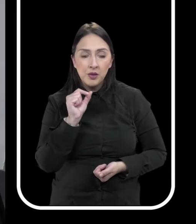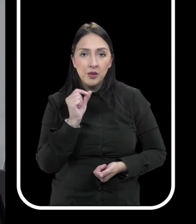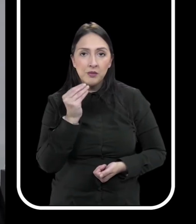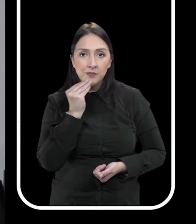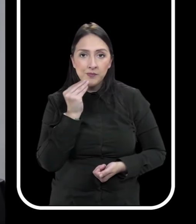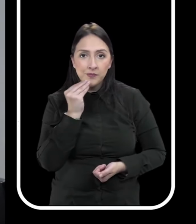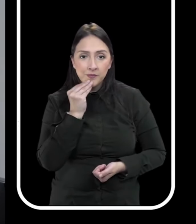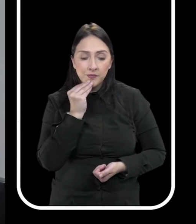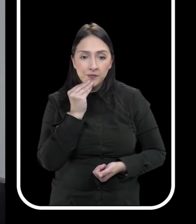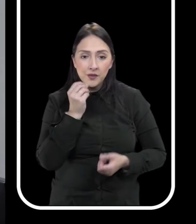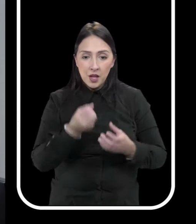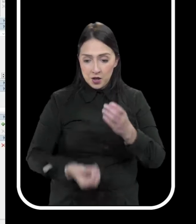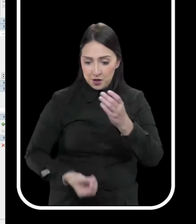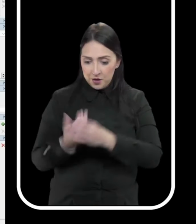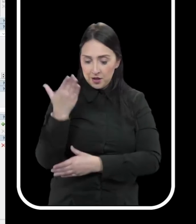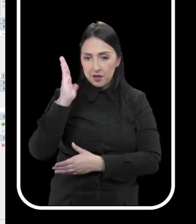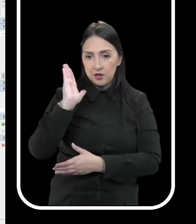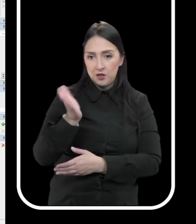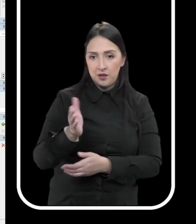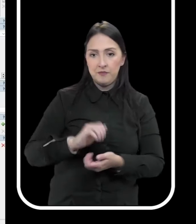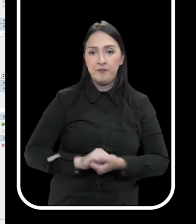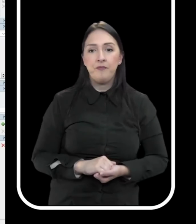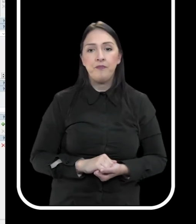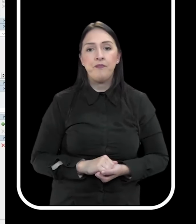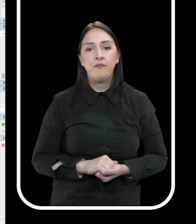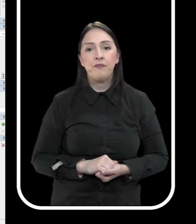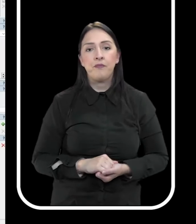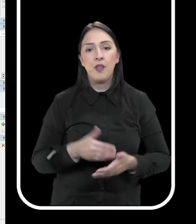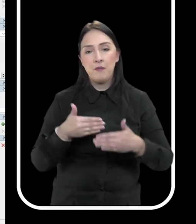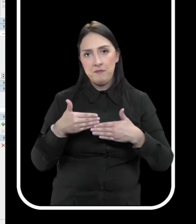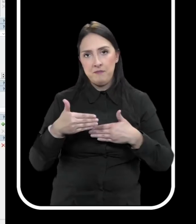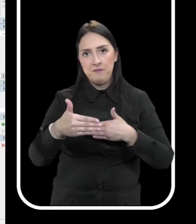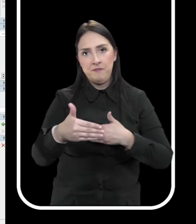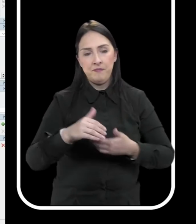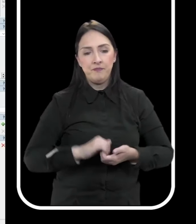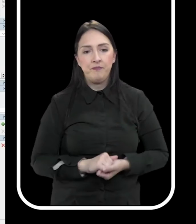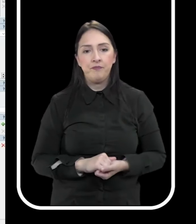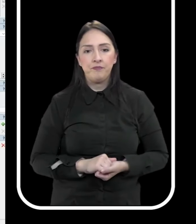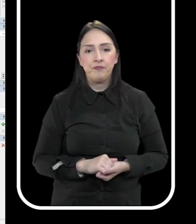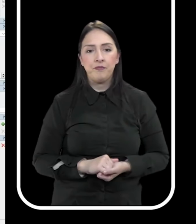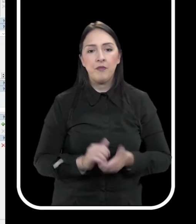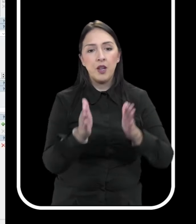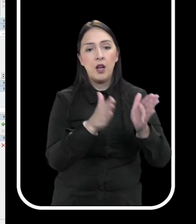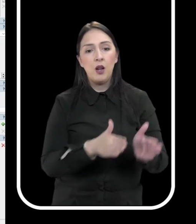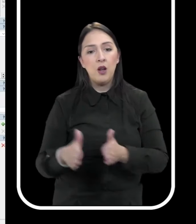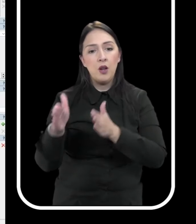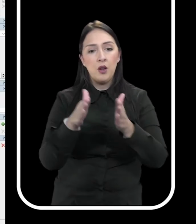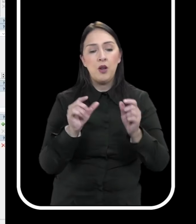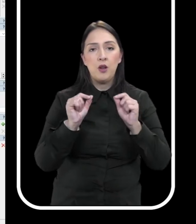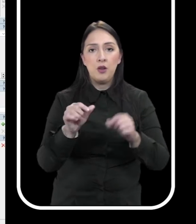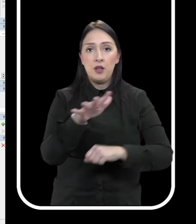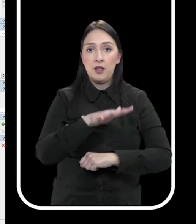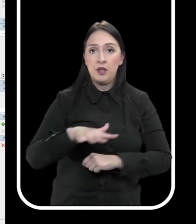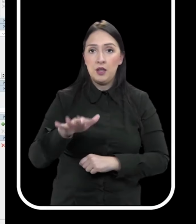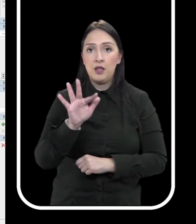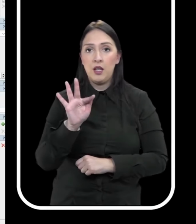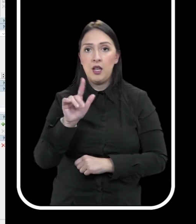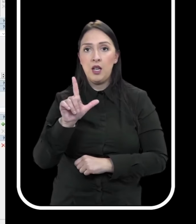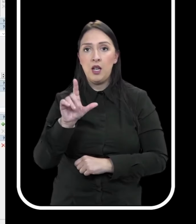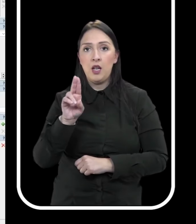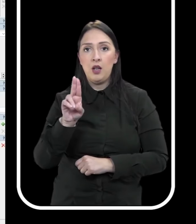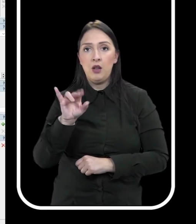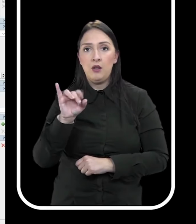inclusive, que nós vamos lançar a parte já um pouco mais adiante. É uma linha na área